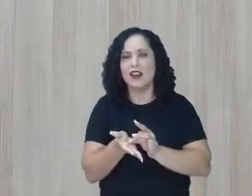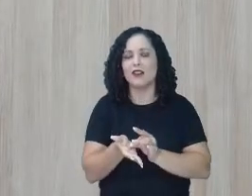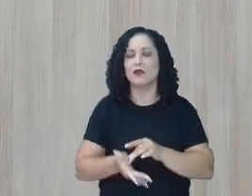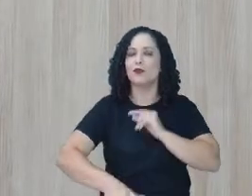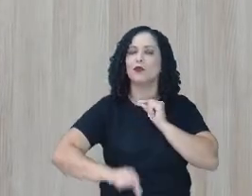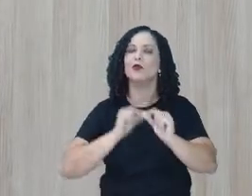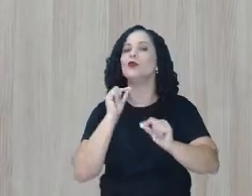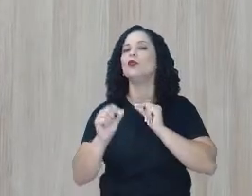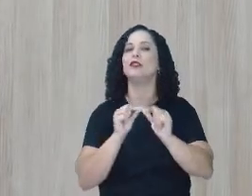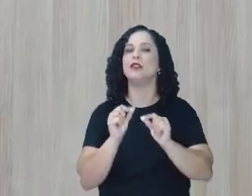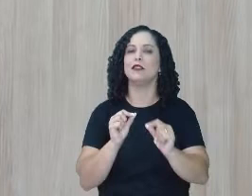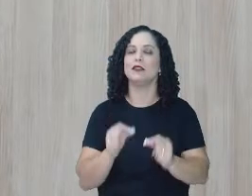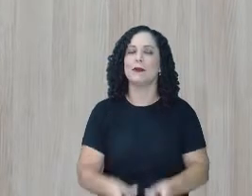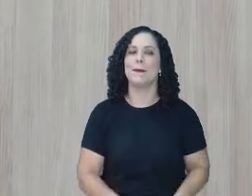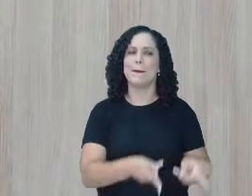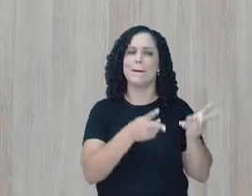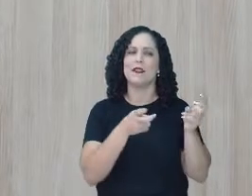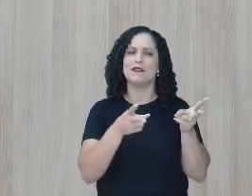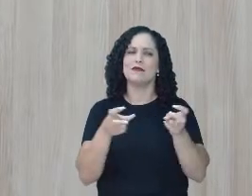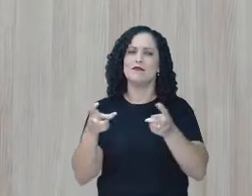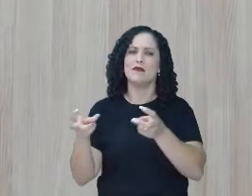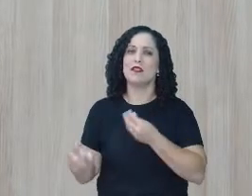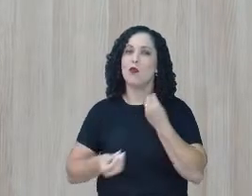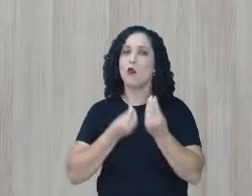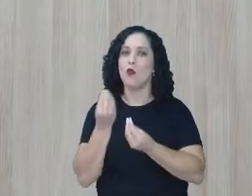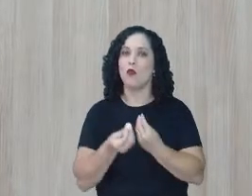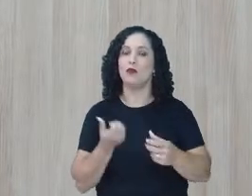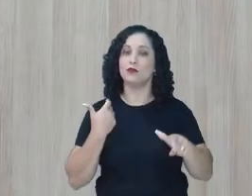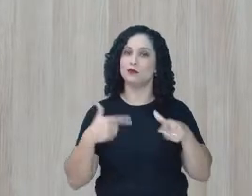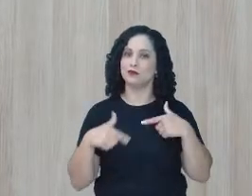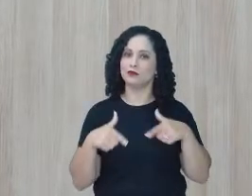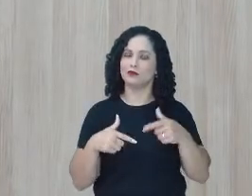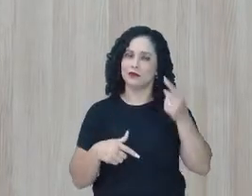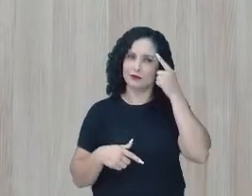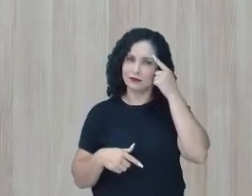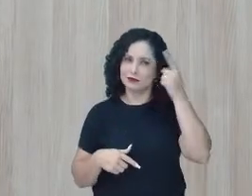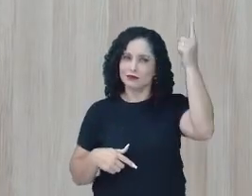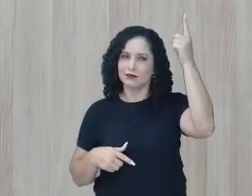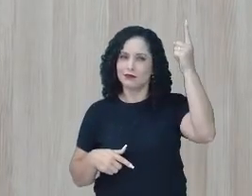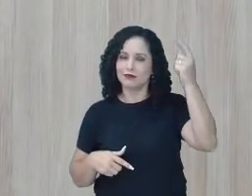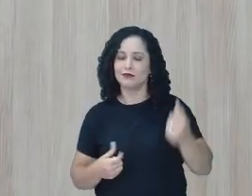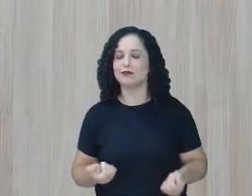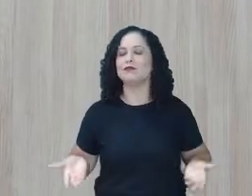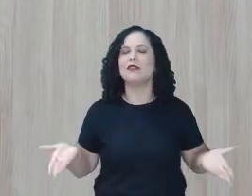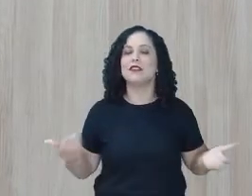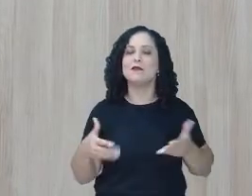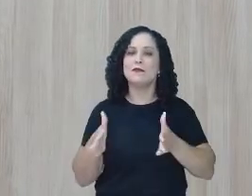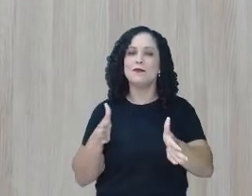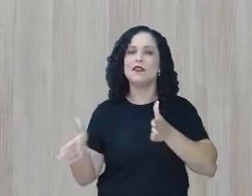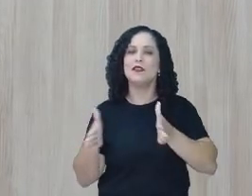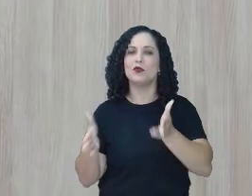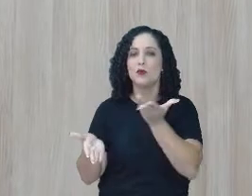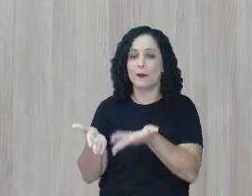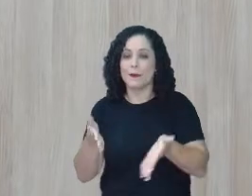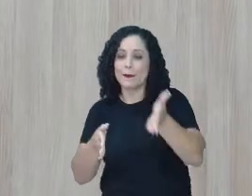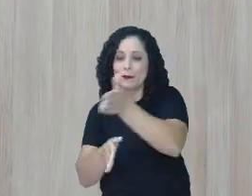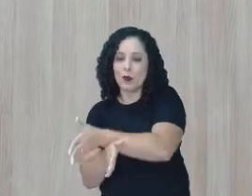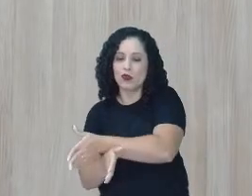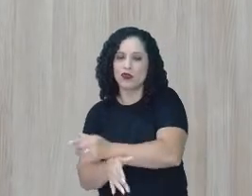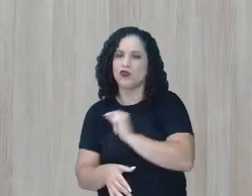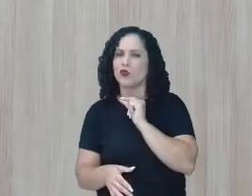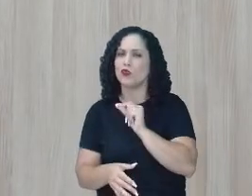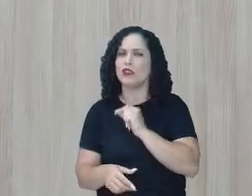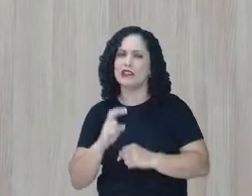é justamente identificar que quando nós trabalhamos, quando nós pensamos esse pós-abolição, eu não estou me referindo a 5, 10